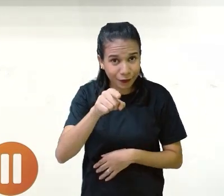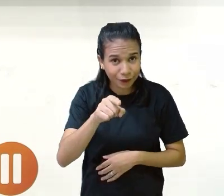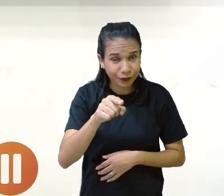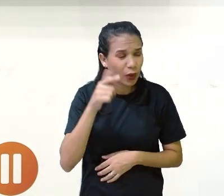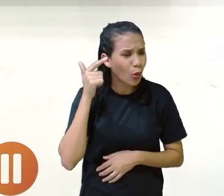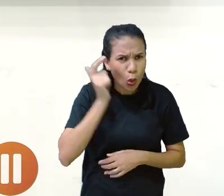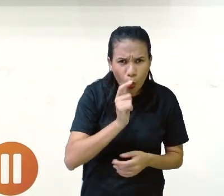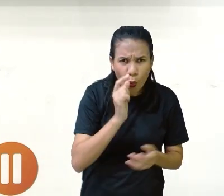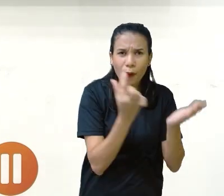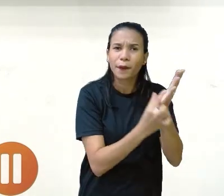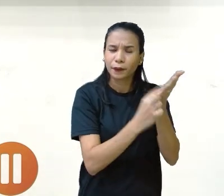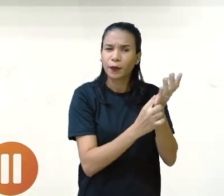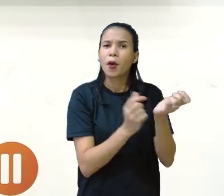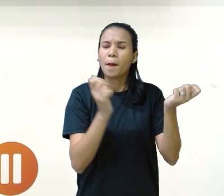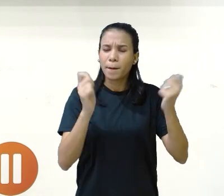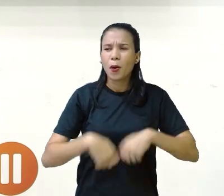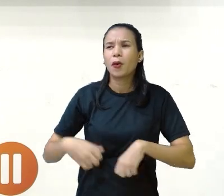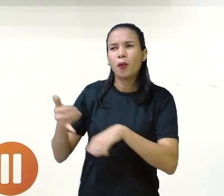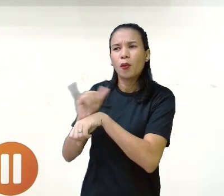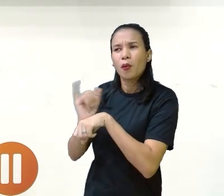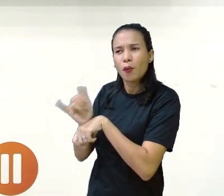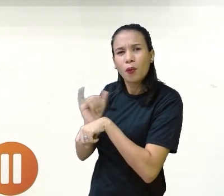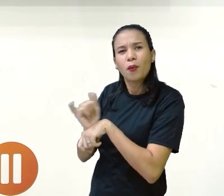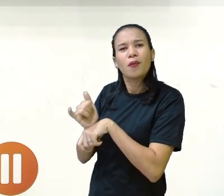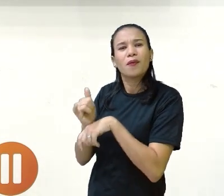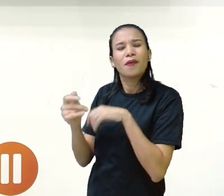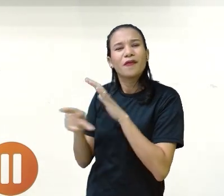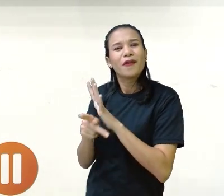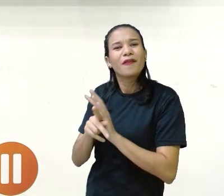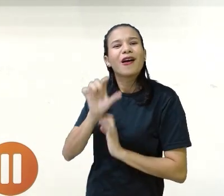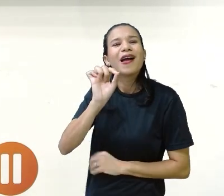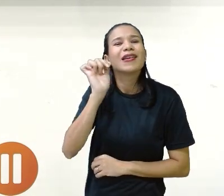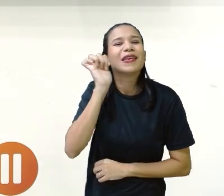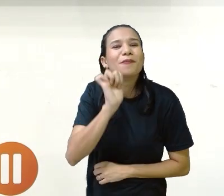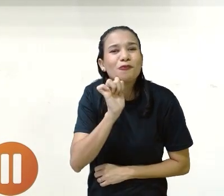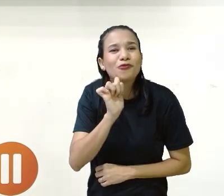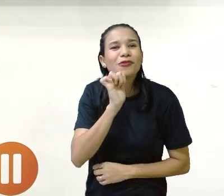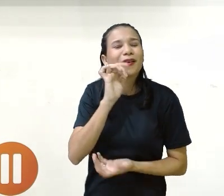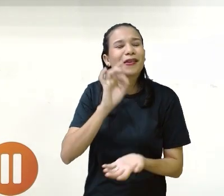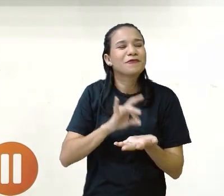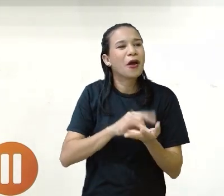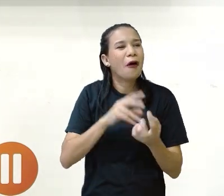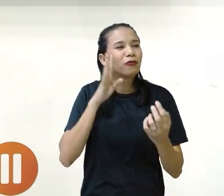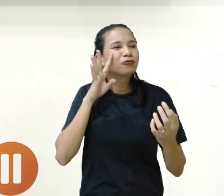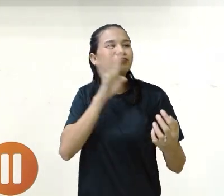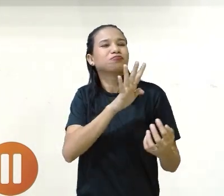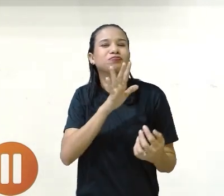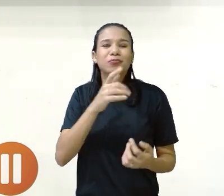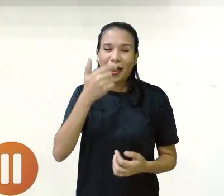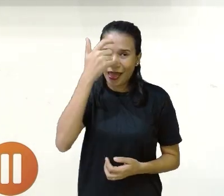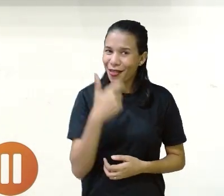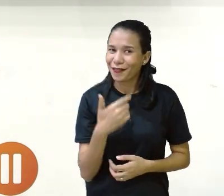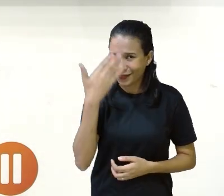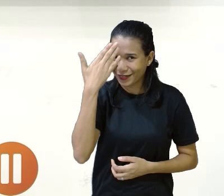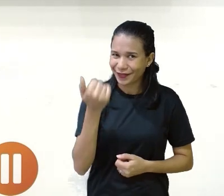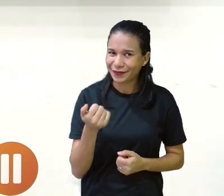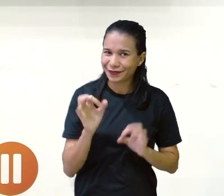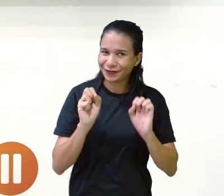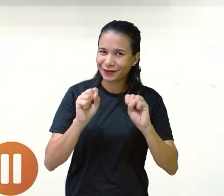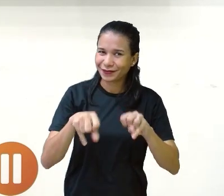conseguir no aplicativo, vai lá no YouTube e coloca quem é a mulher que inspira você. Eu quero saber,